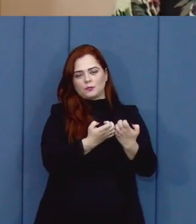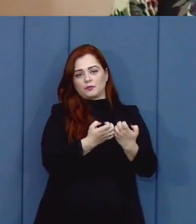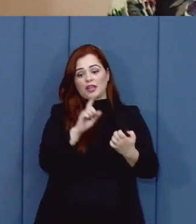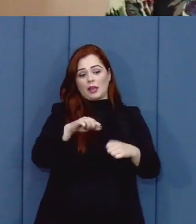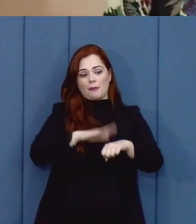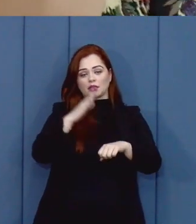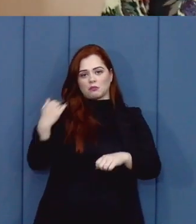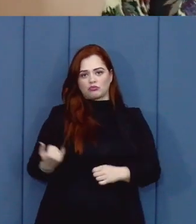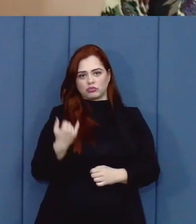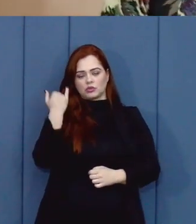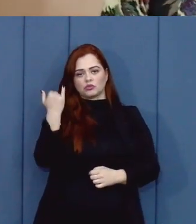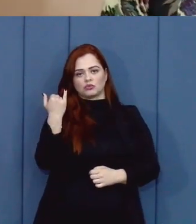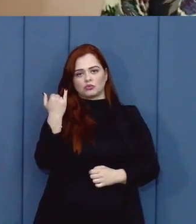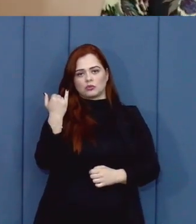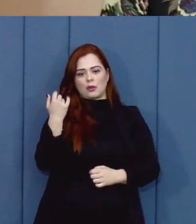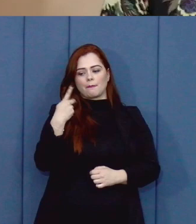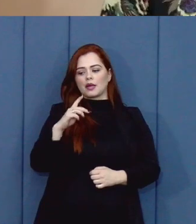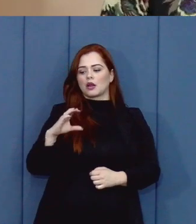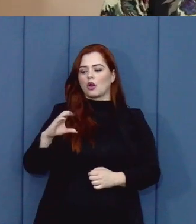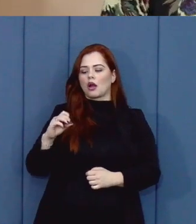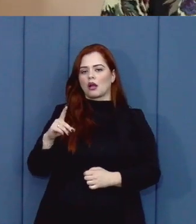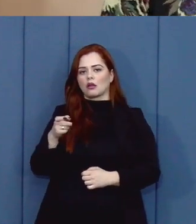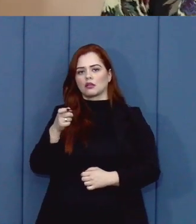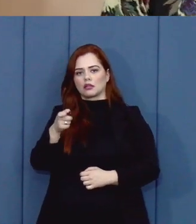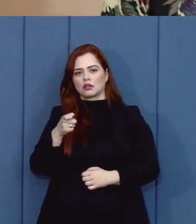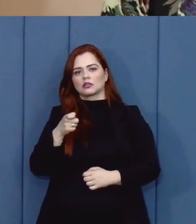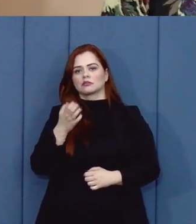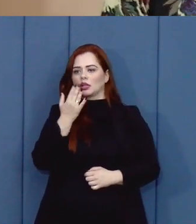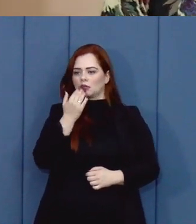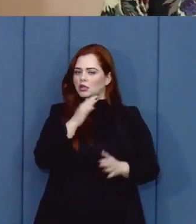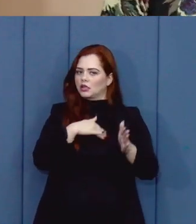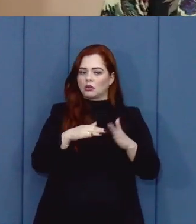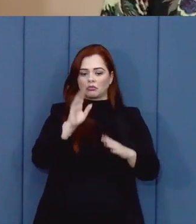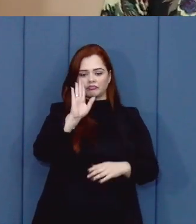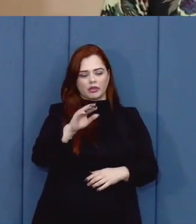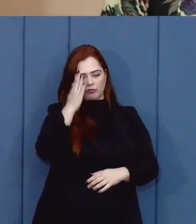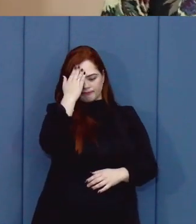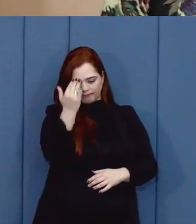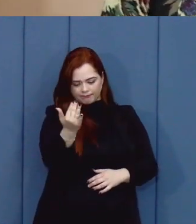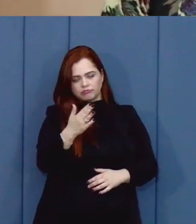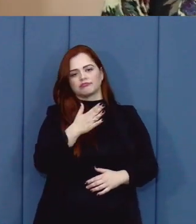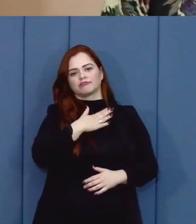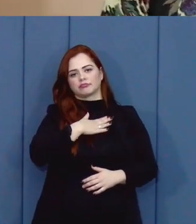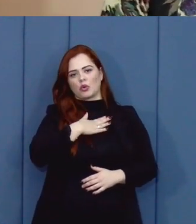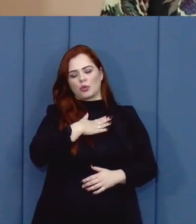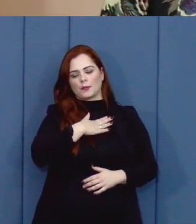maior importância para o Códex Alimentares como um todo, né? É uma honra muito grande para mim